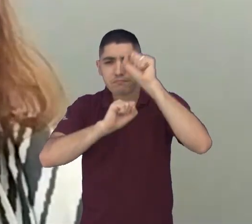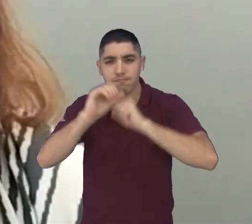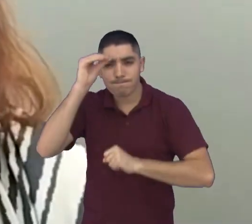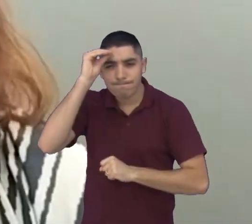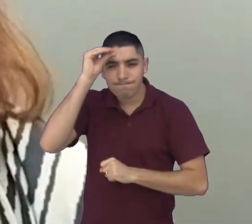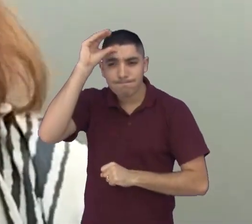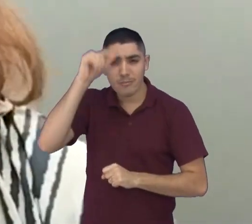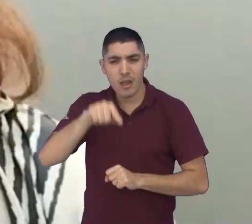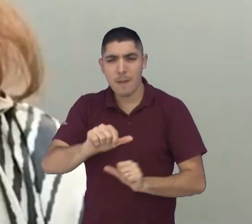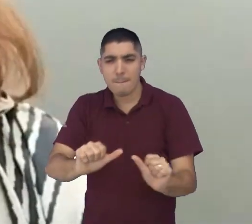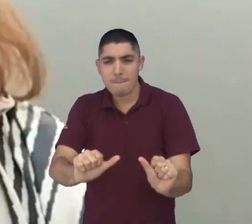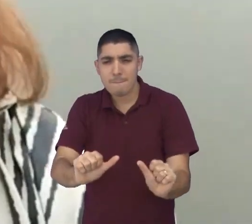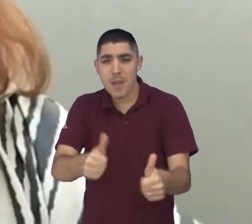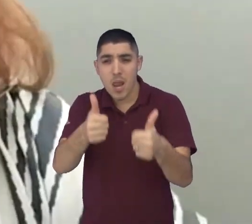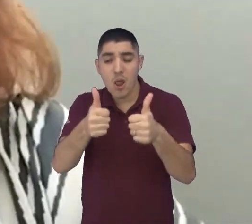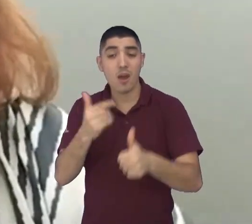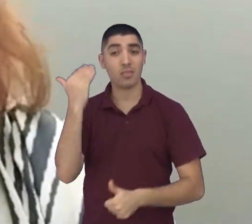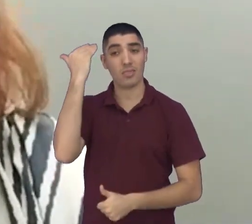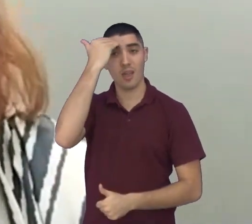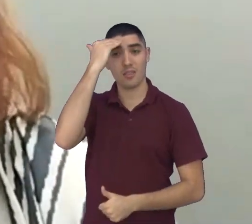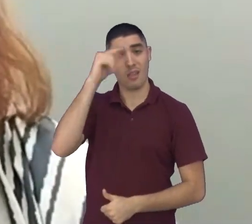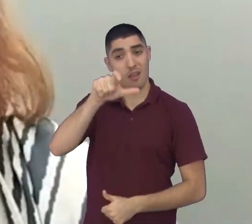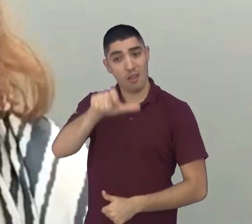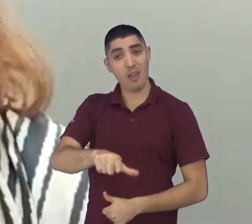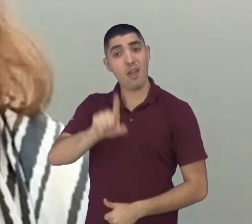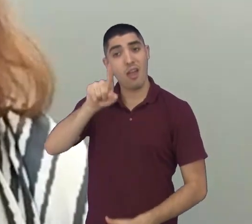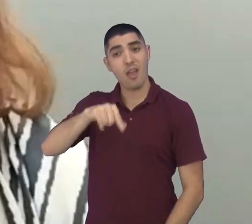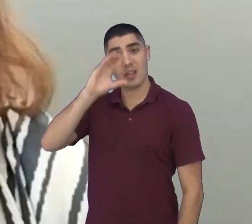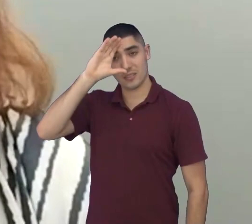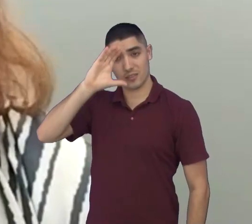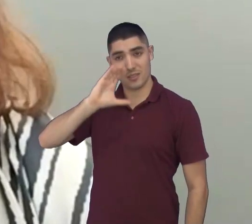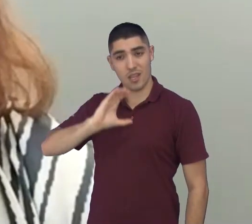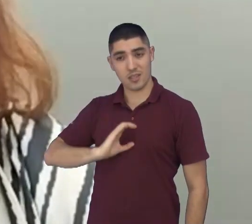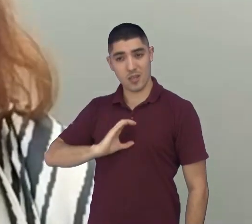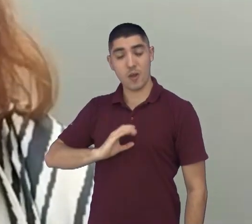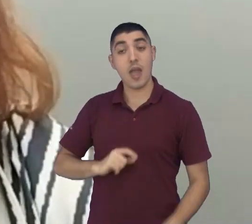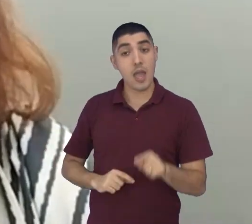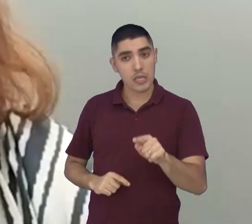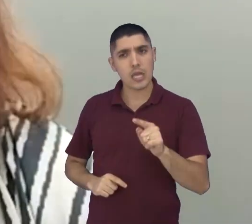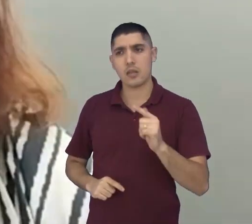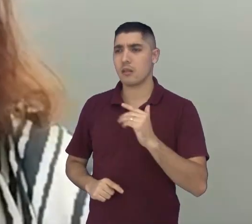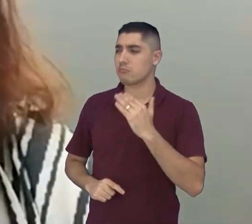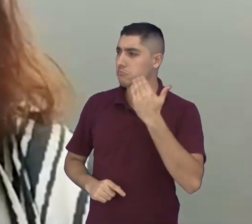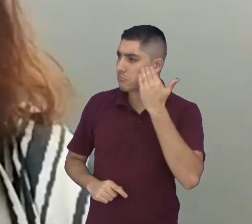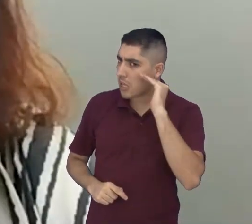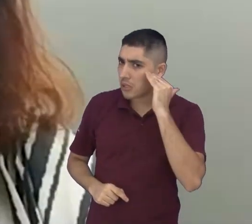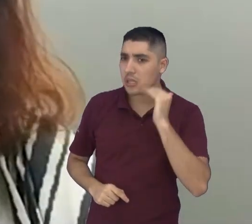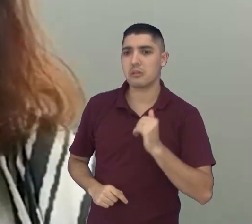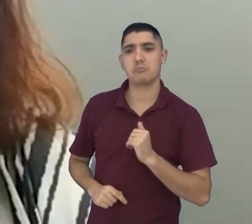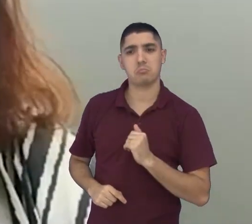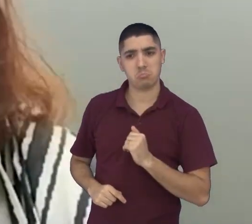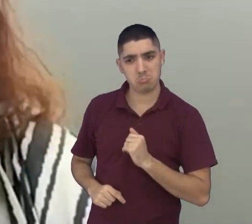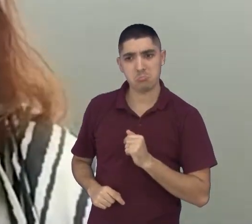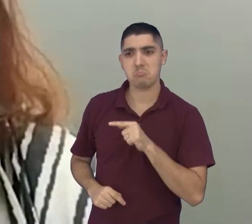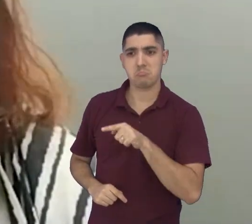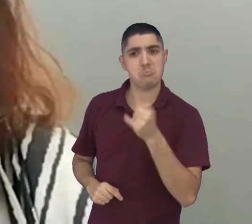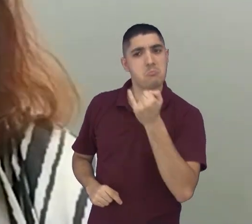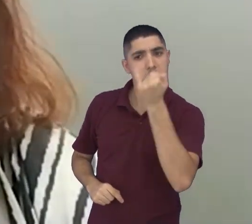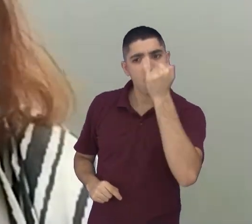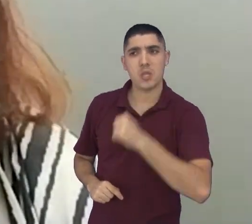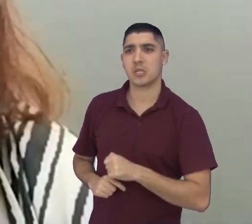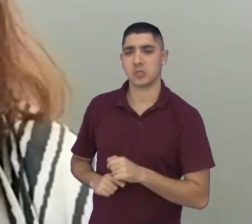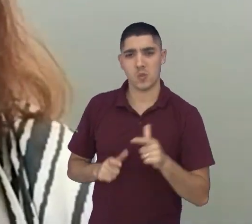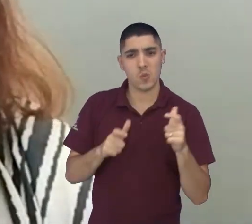seu contexto total, né, como cidadão, que reconhece a importância dos espaços e